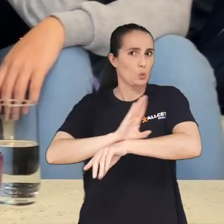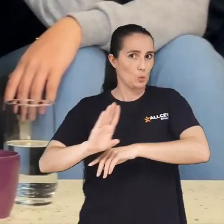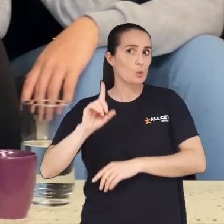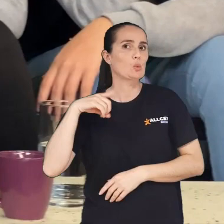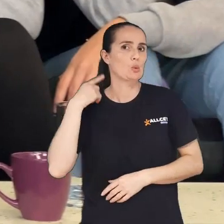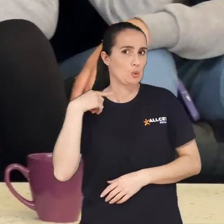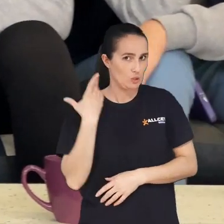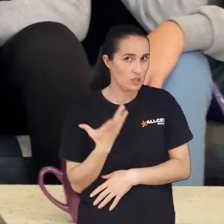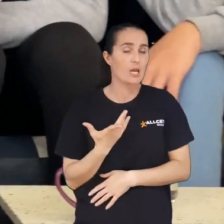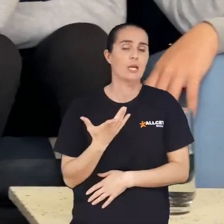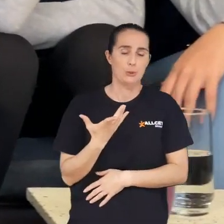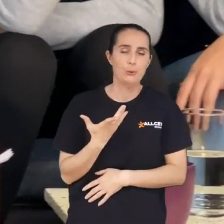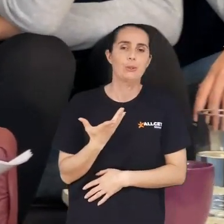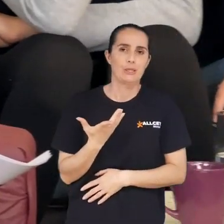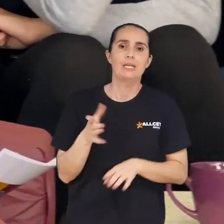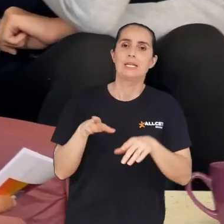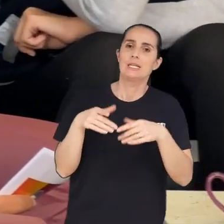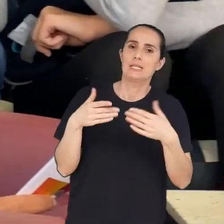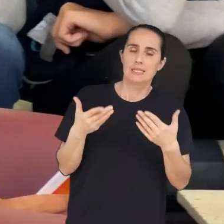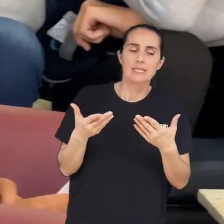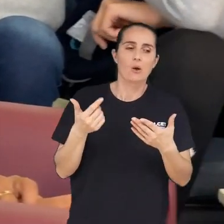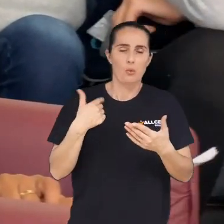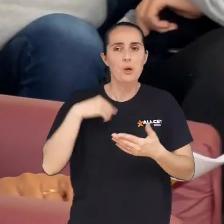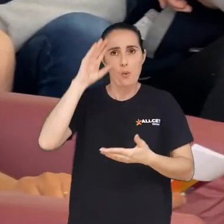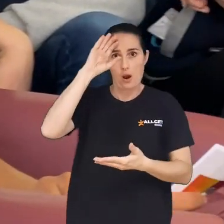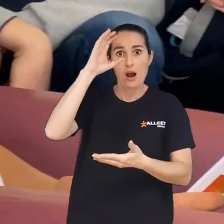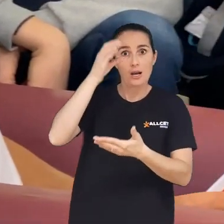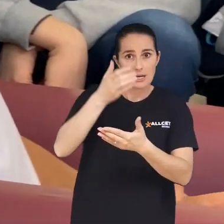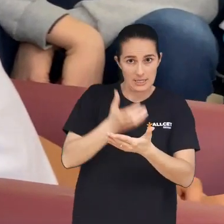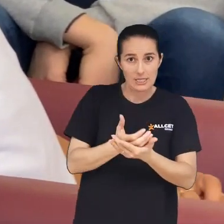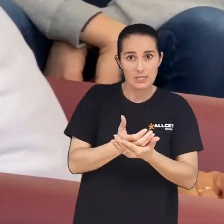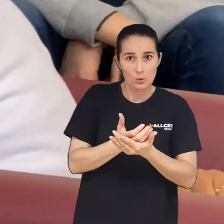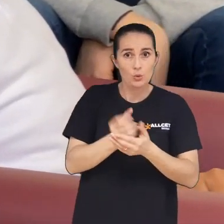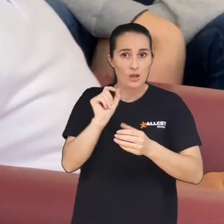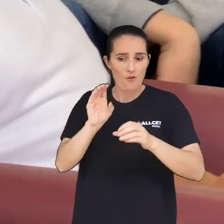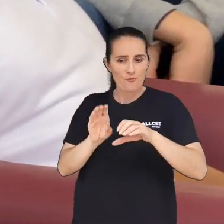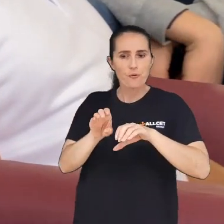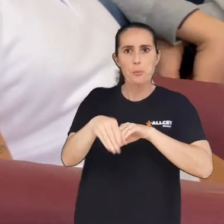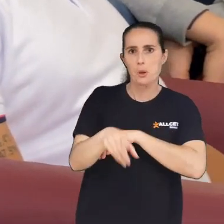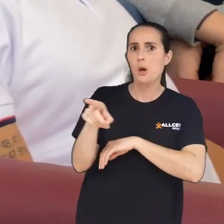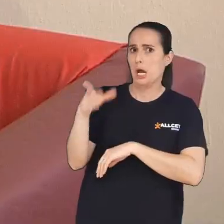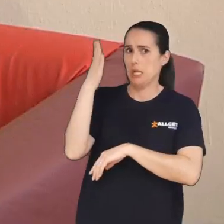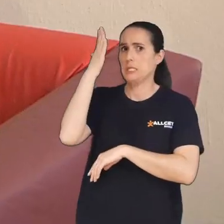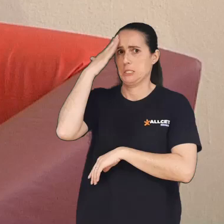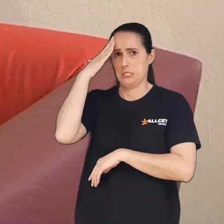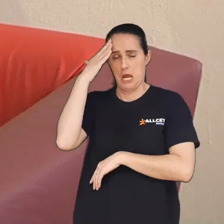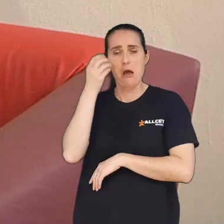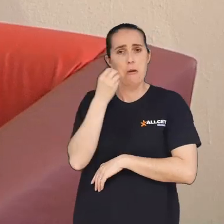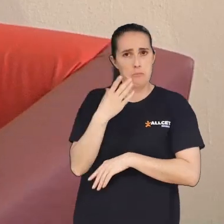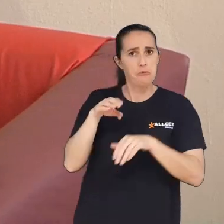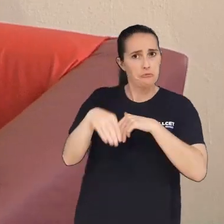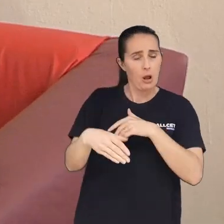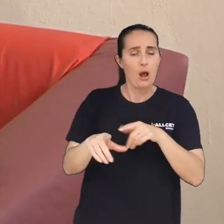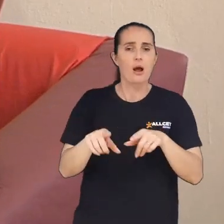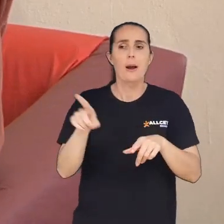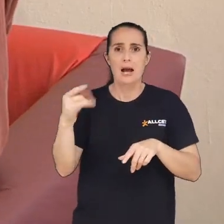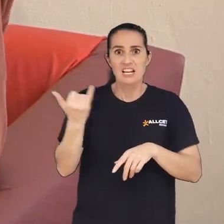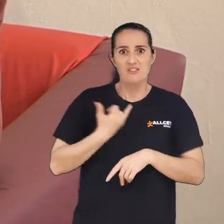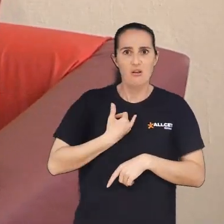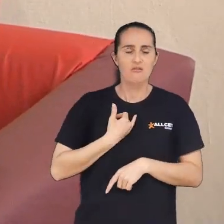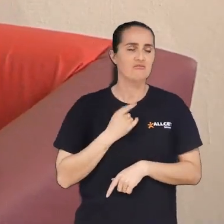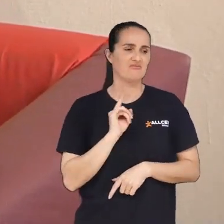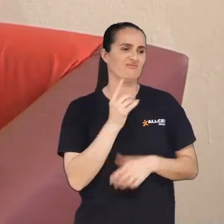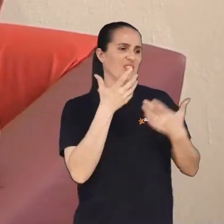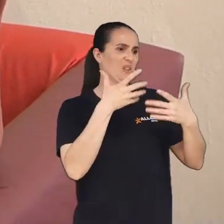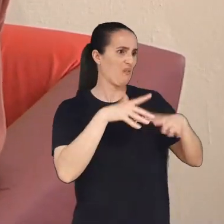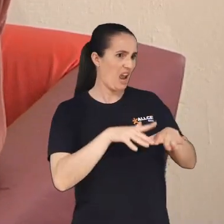Direito, então não creio que a parte qualificada. Ele falou, não, eu não quero, você está querendo que